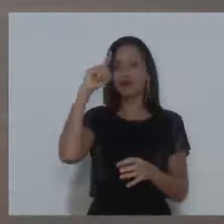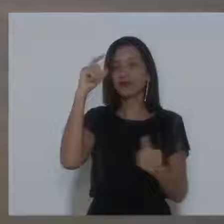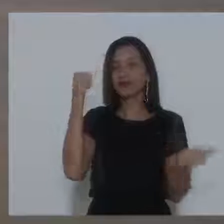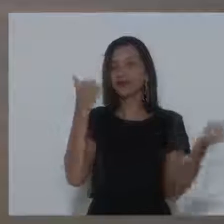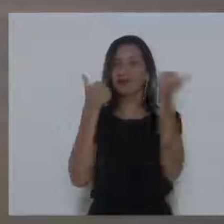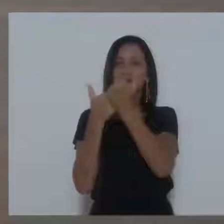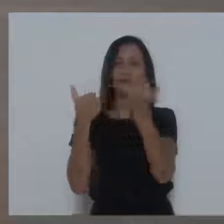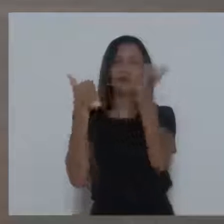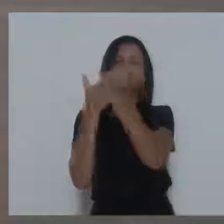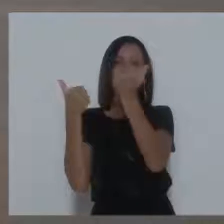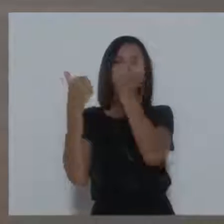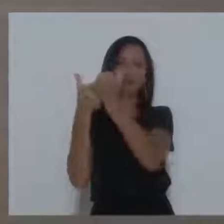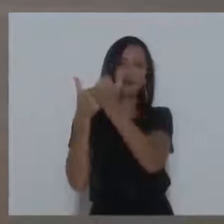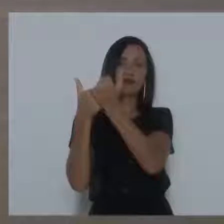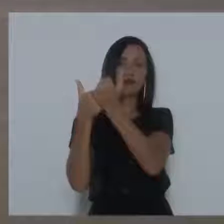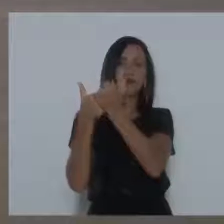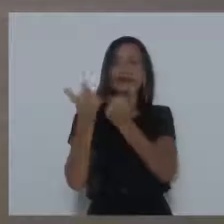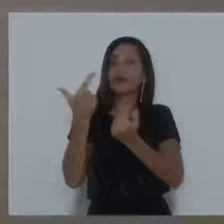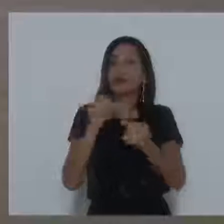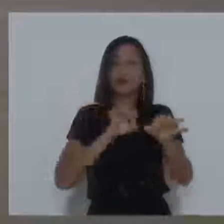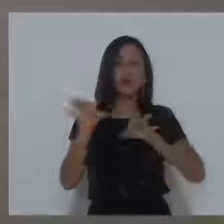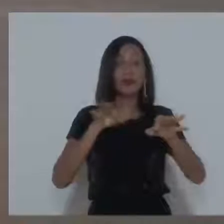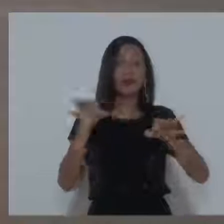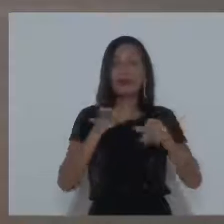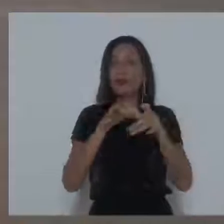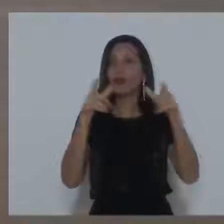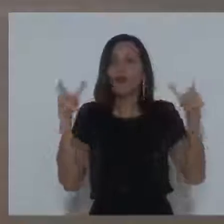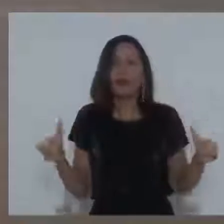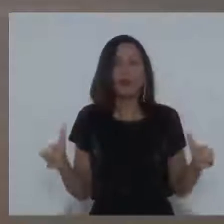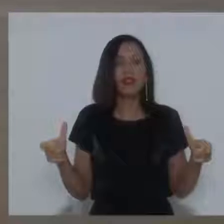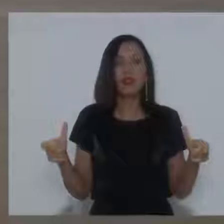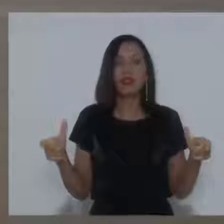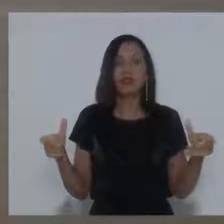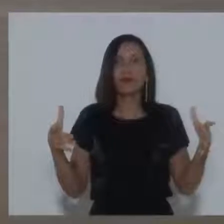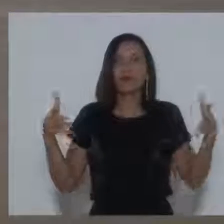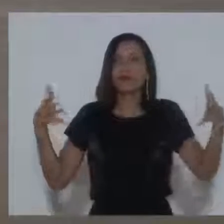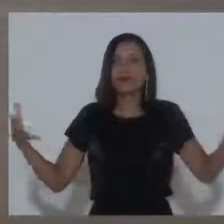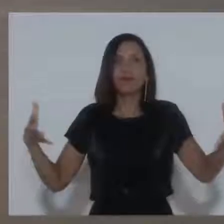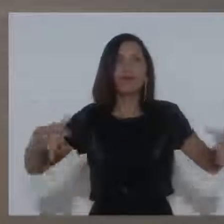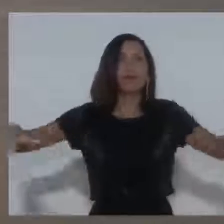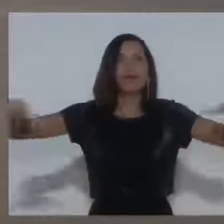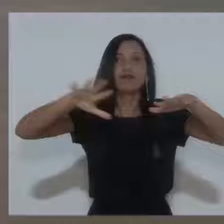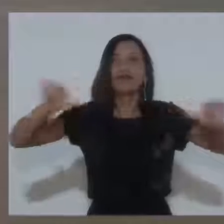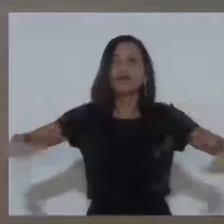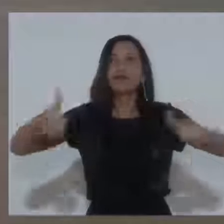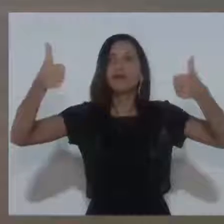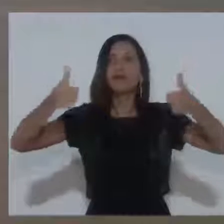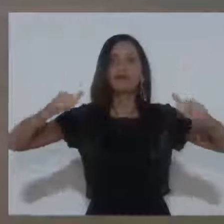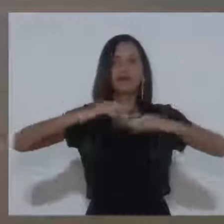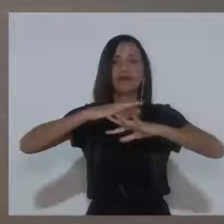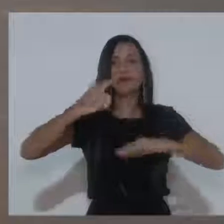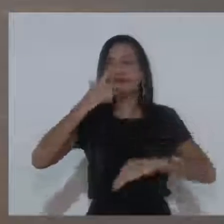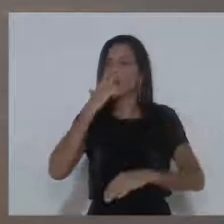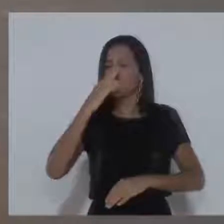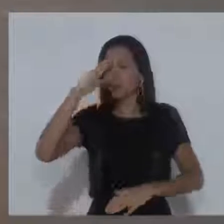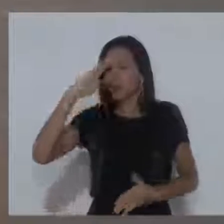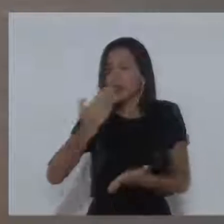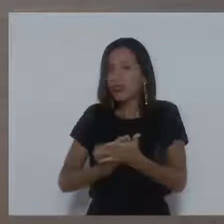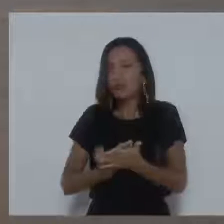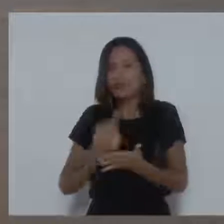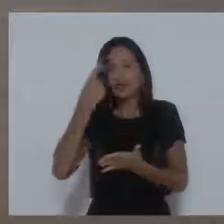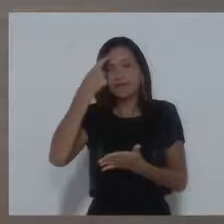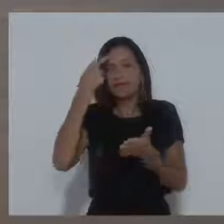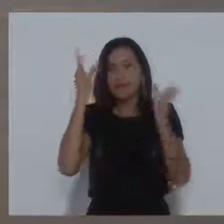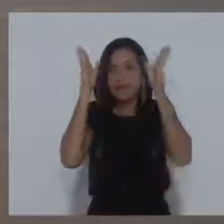outra, substituir por outra, sem ter um plano maior, sem ter um plano macro, eu acho que é pensar pequeno. Tem uma parte, vereador.